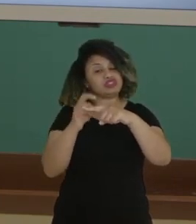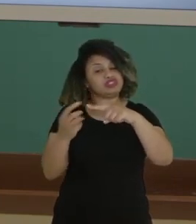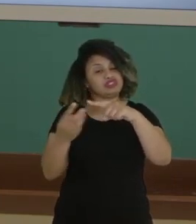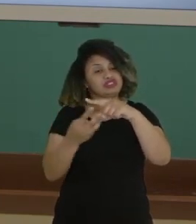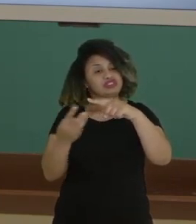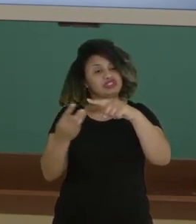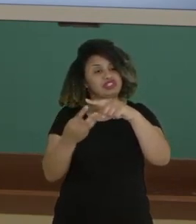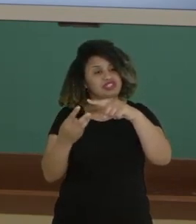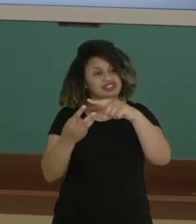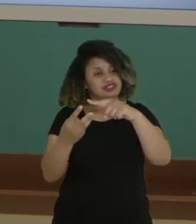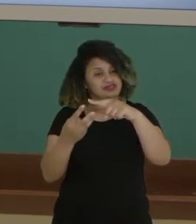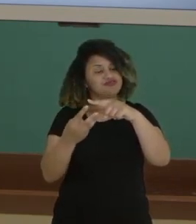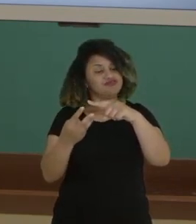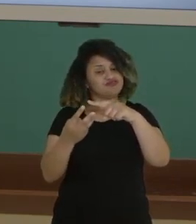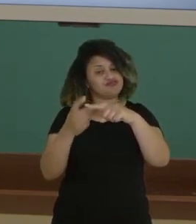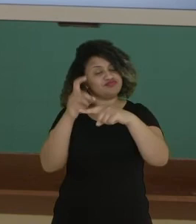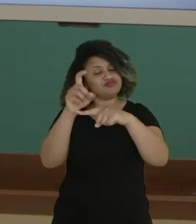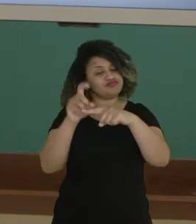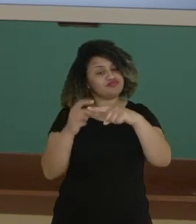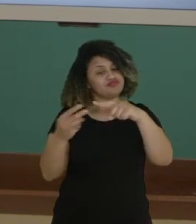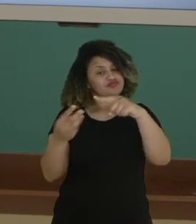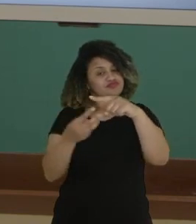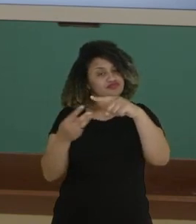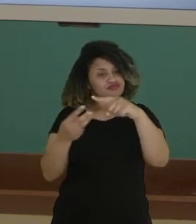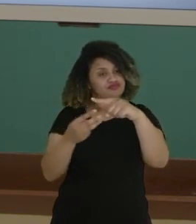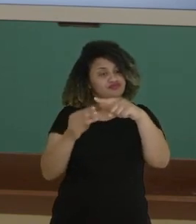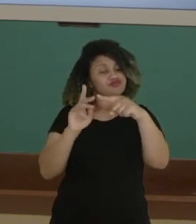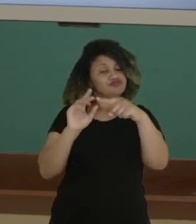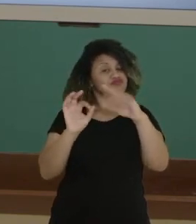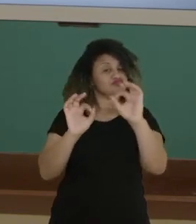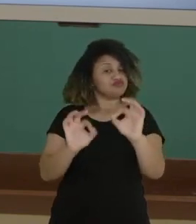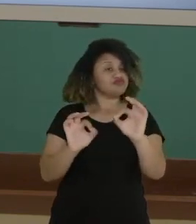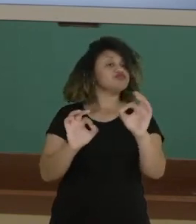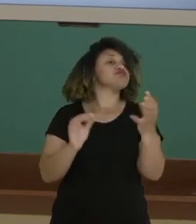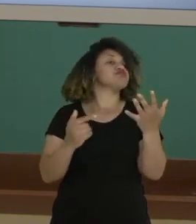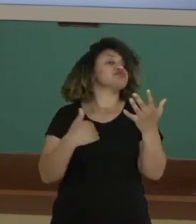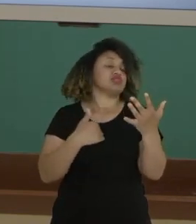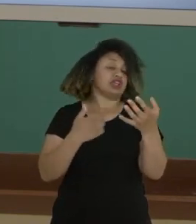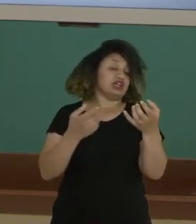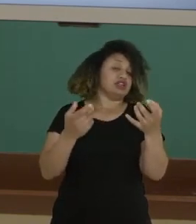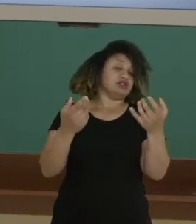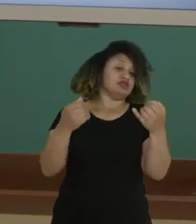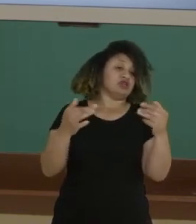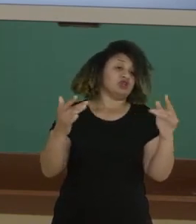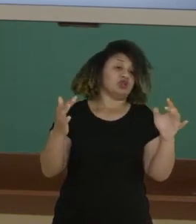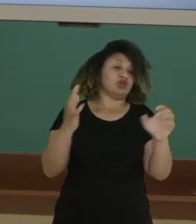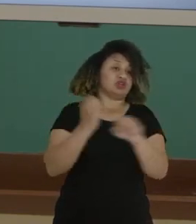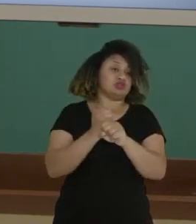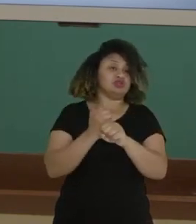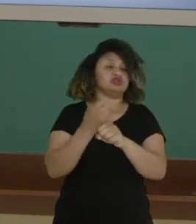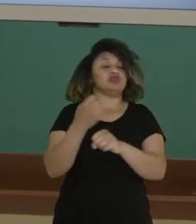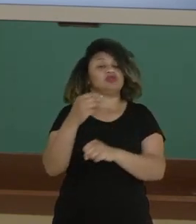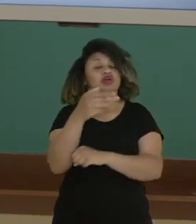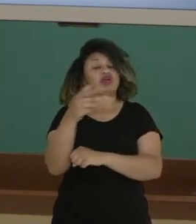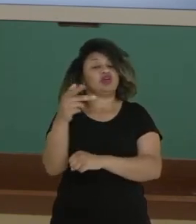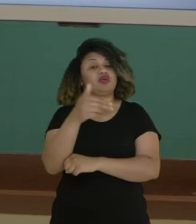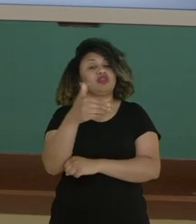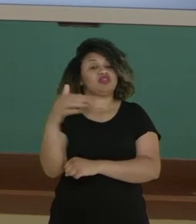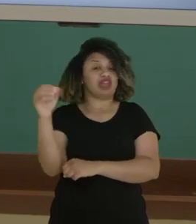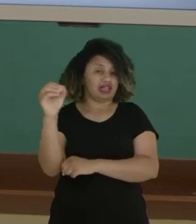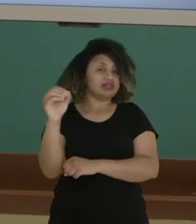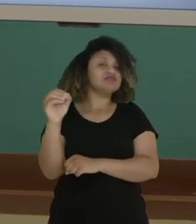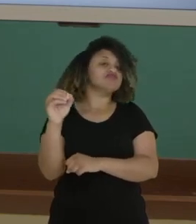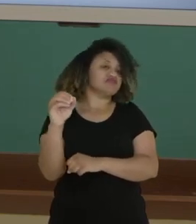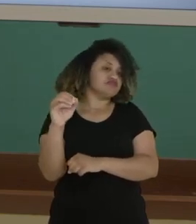uma parte. Então, X sobre 3. Aí ele falou que a soma dessas duas coisas aqui, ó, dão